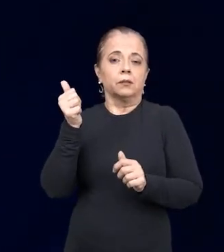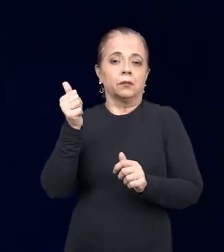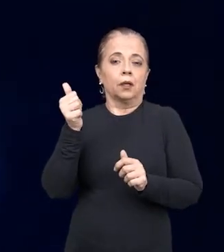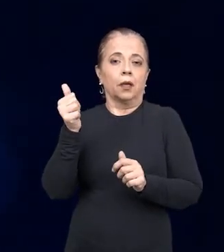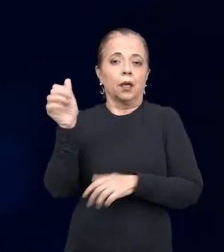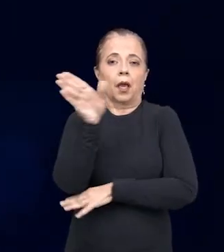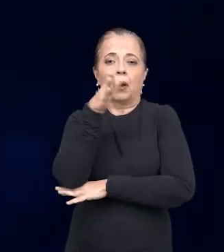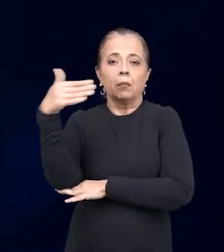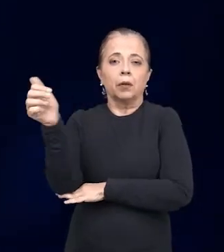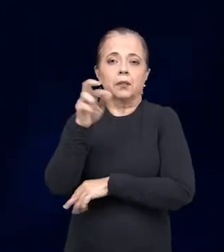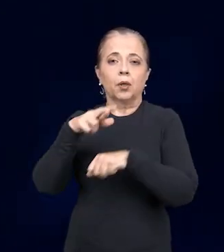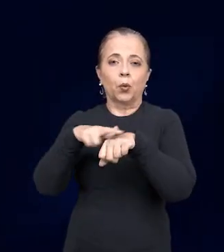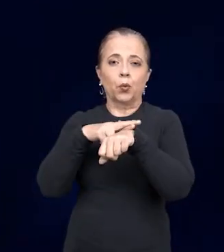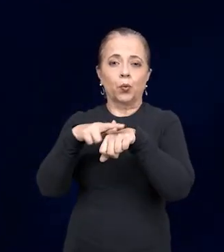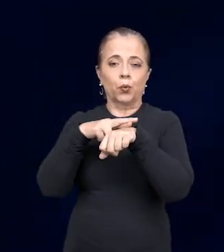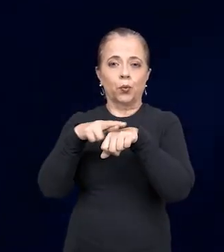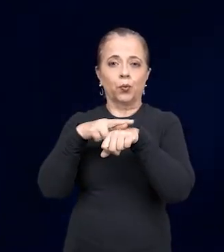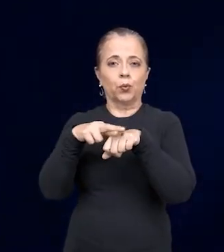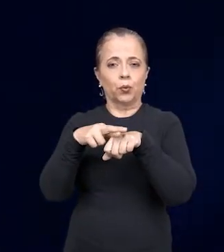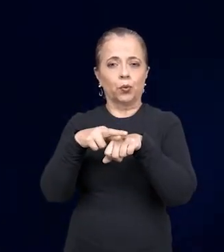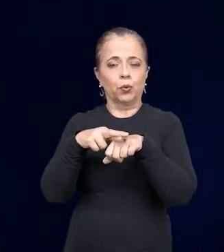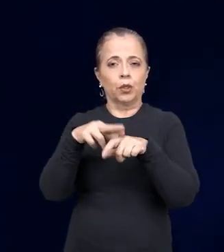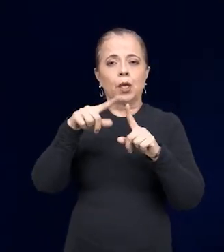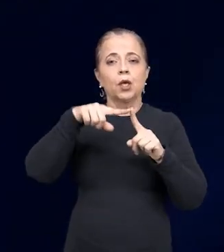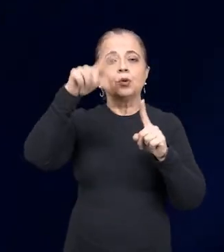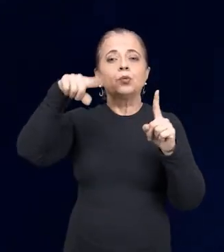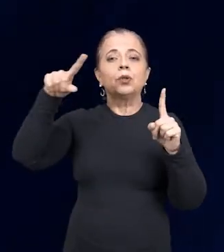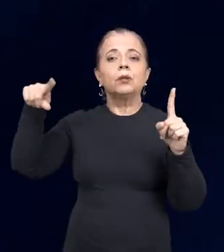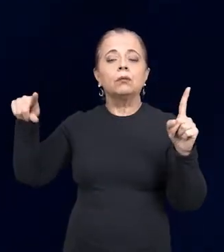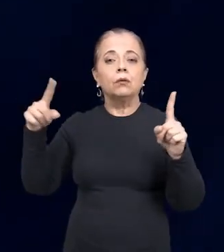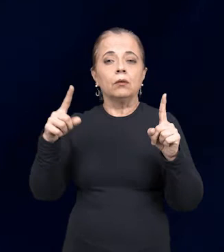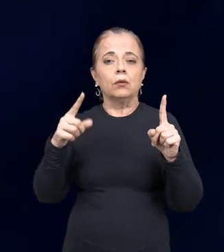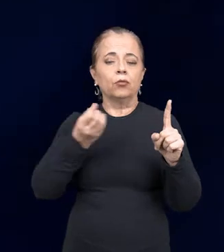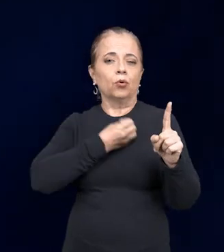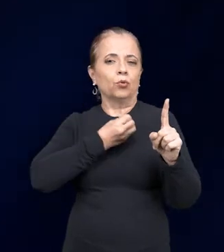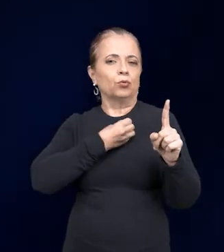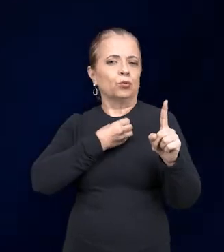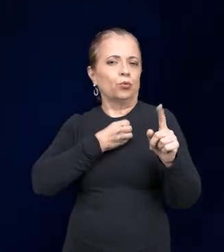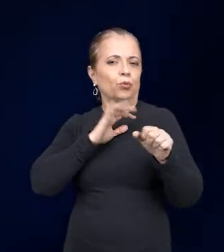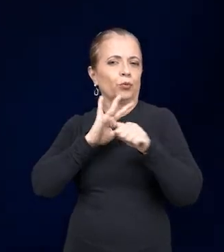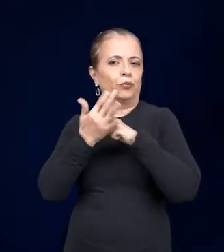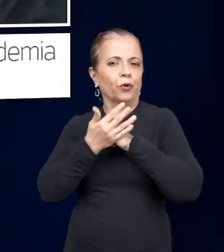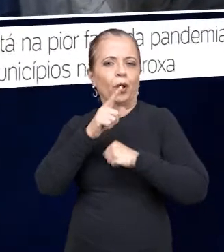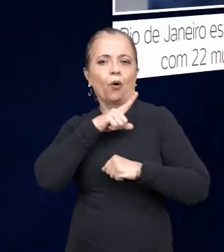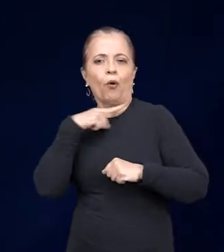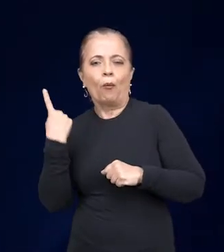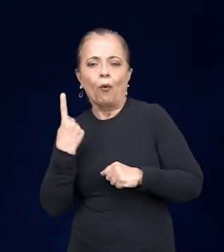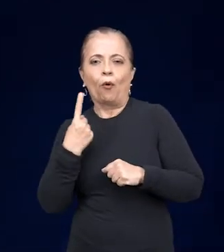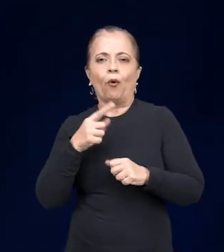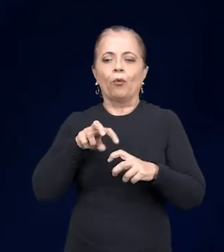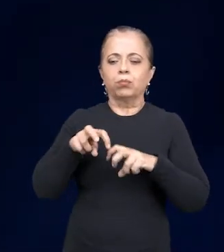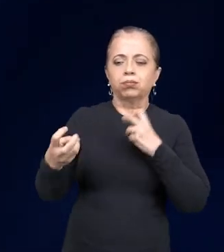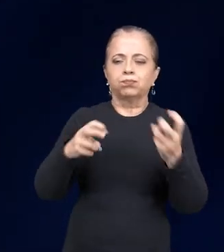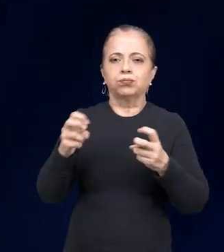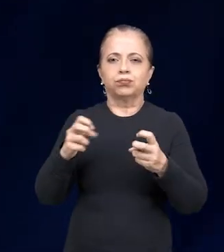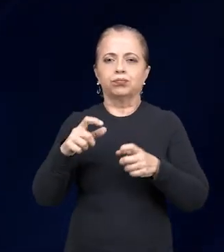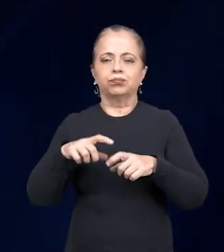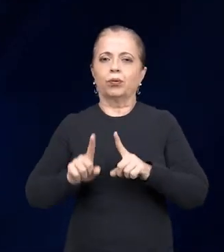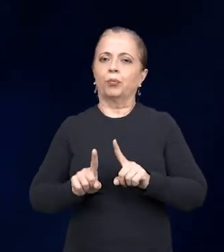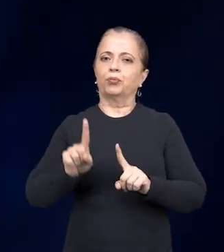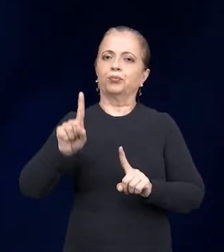na chamada bandeira roxa, onde o nível do número de casos, do aumento do número de óbitos,